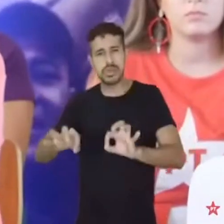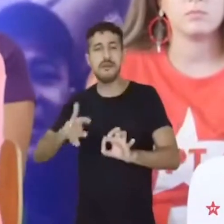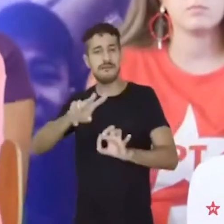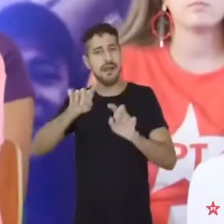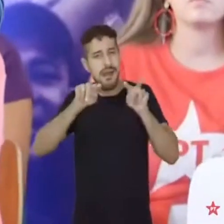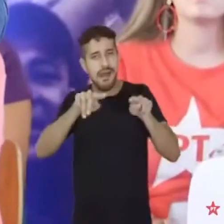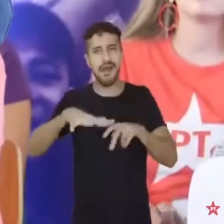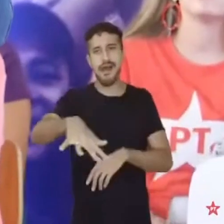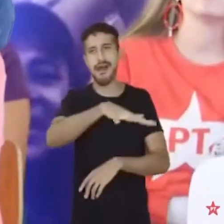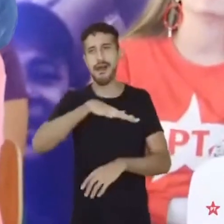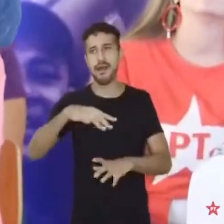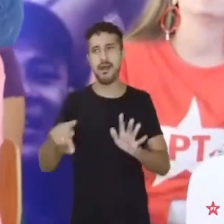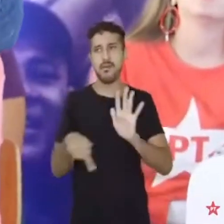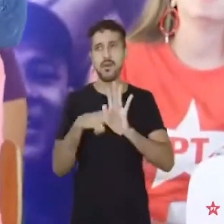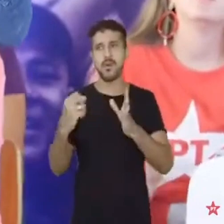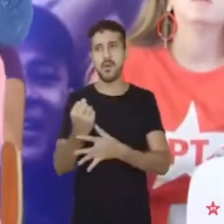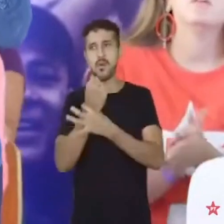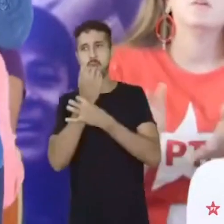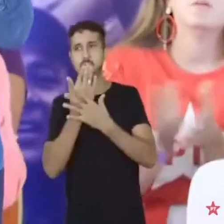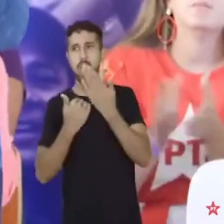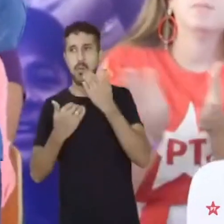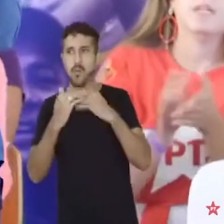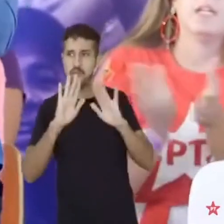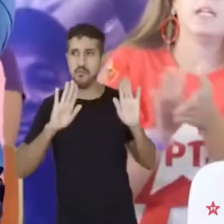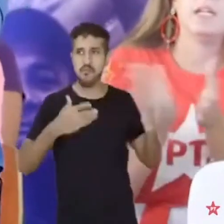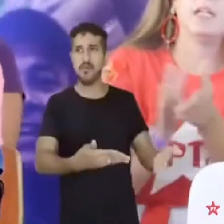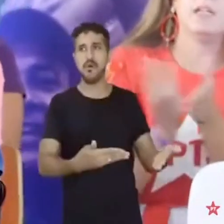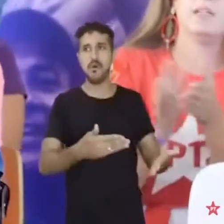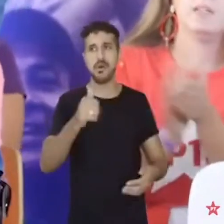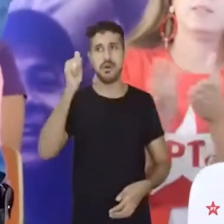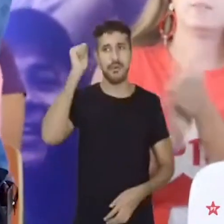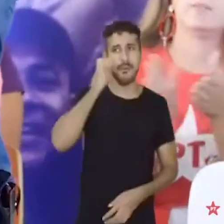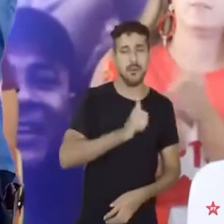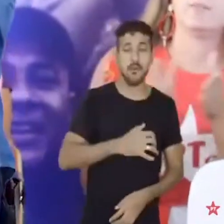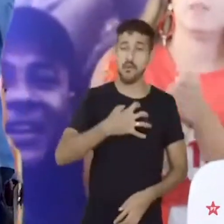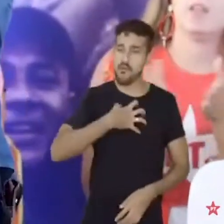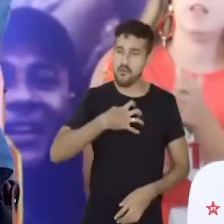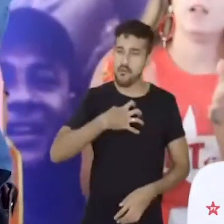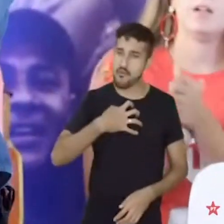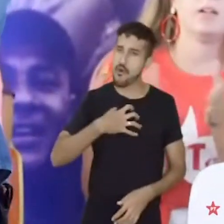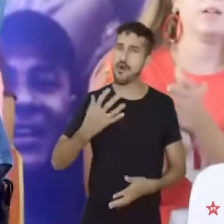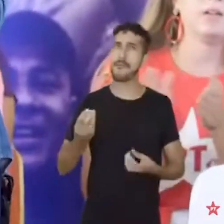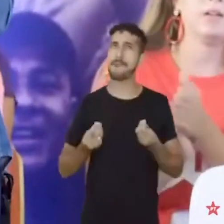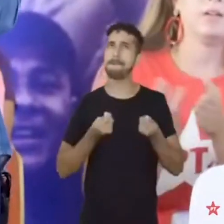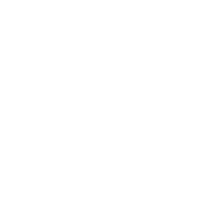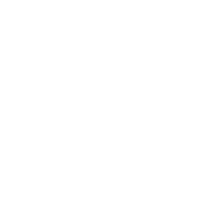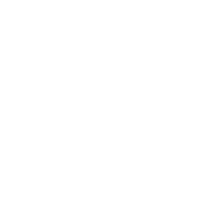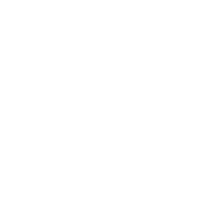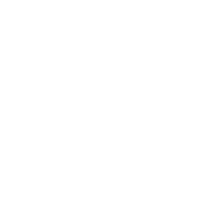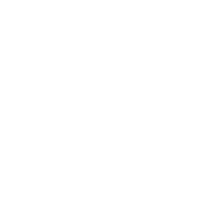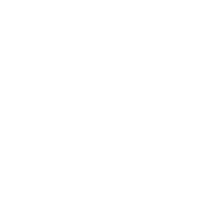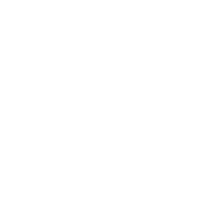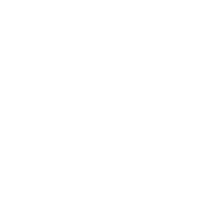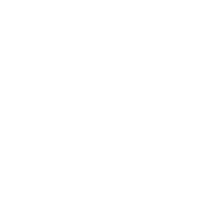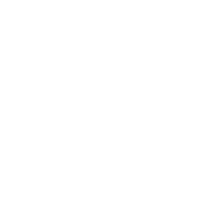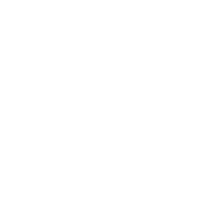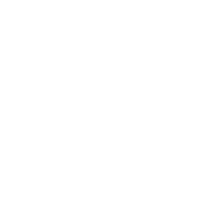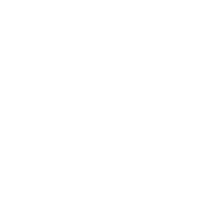segurança alimentar voltada para as mulheres de uma forma mais forte. Tá?